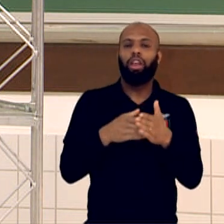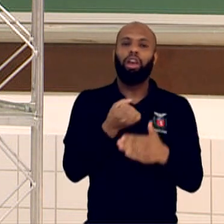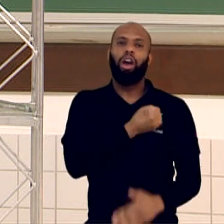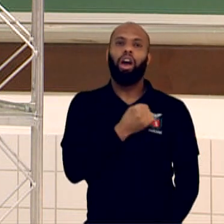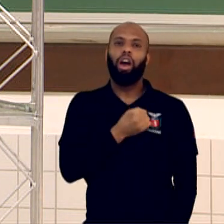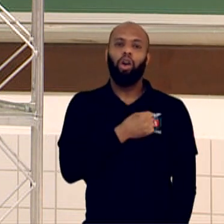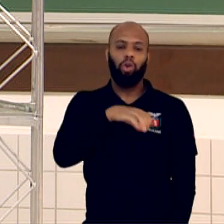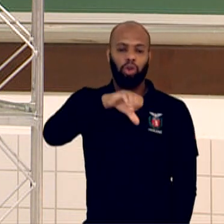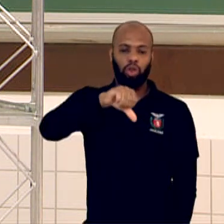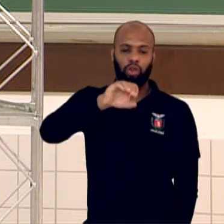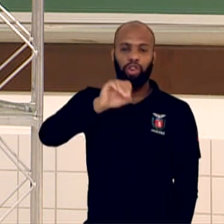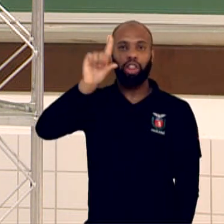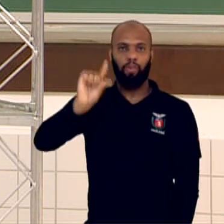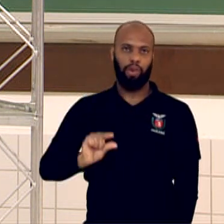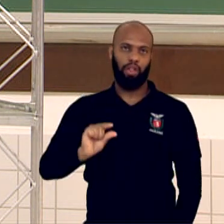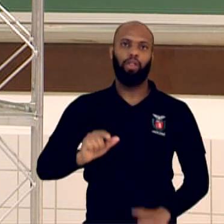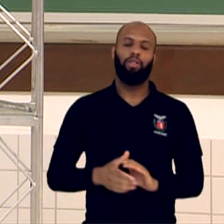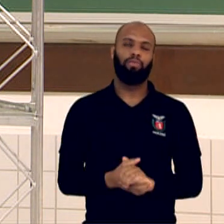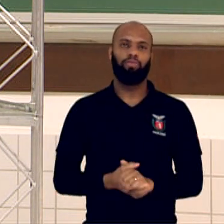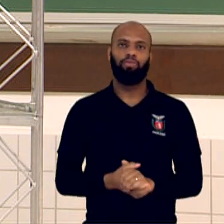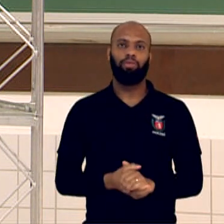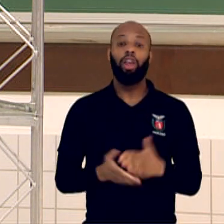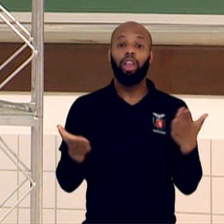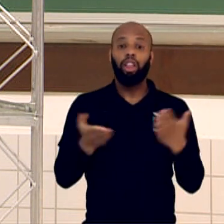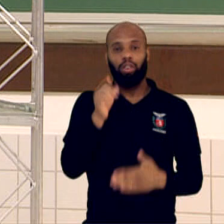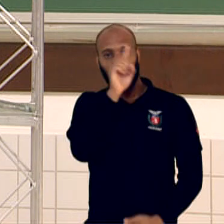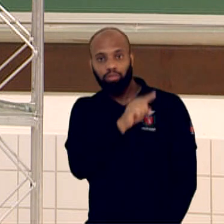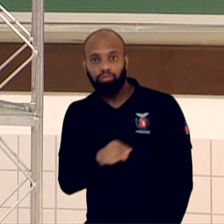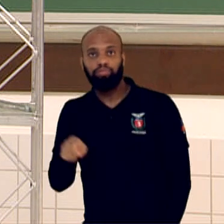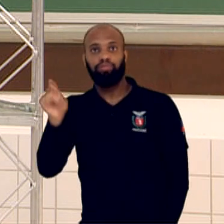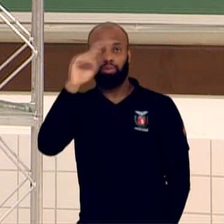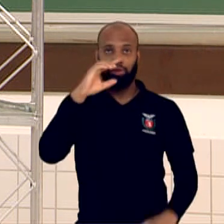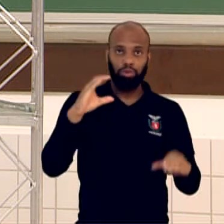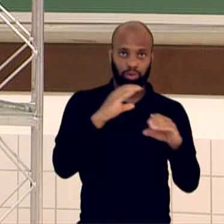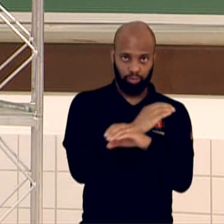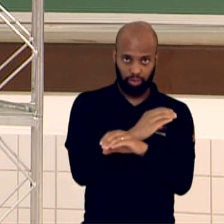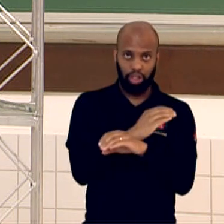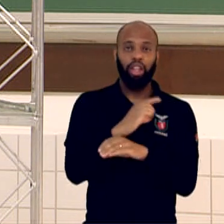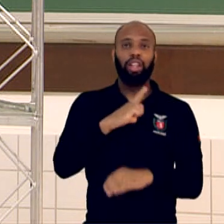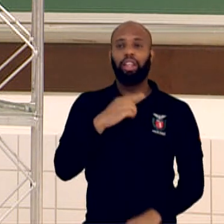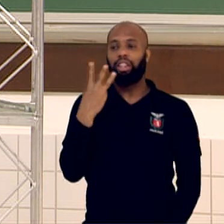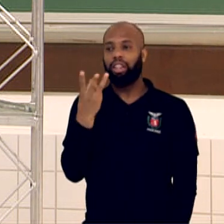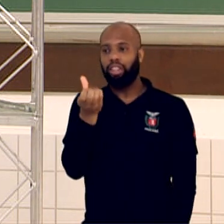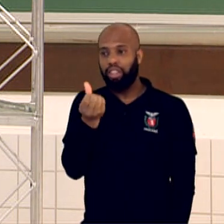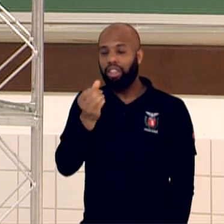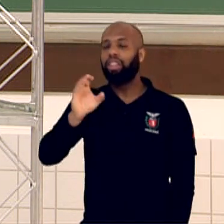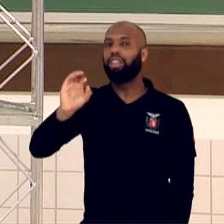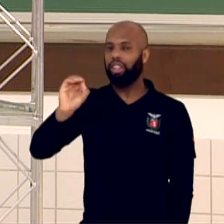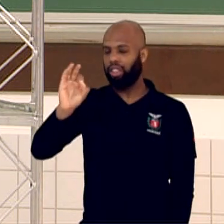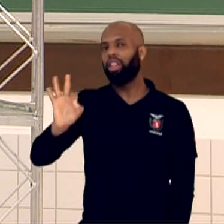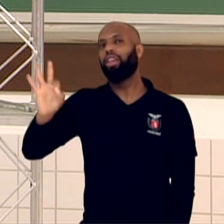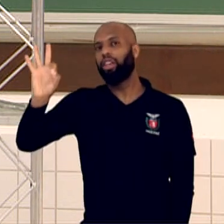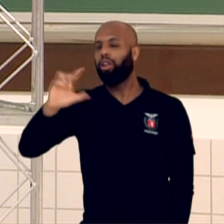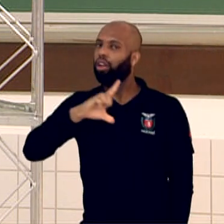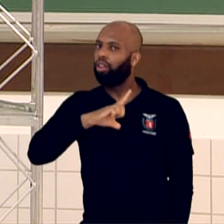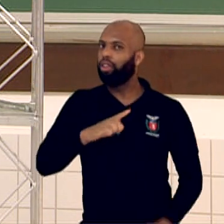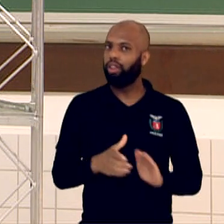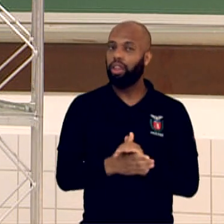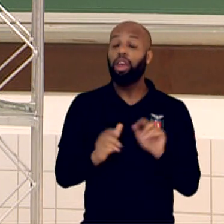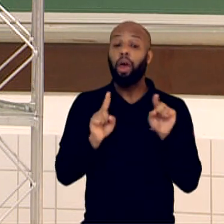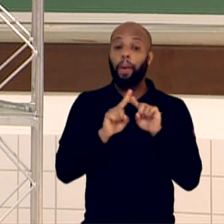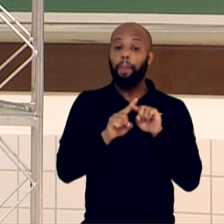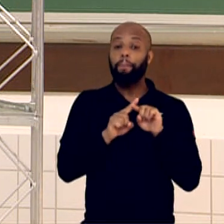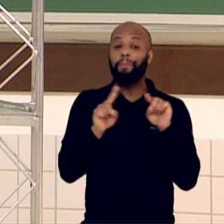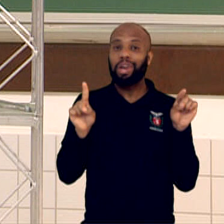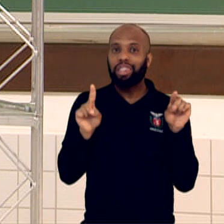ângulos menores que 90 graus. Na circunferência completa, eu tenho 360.